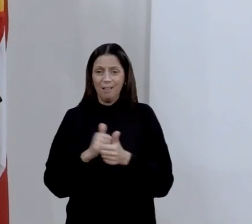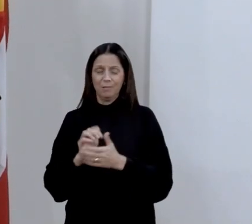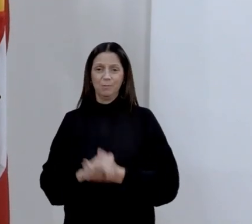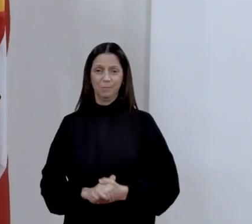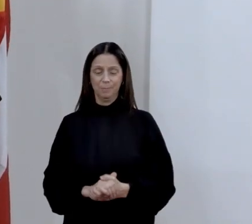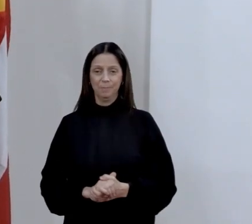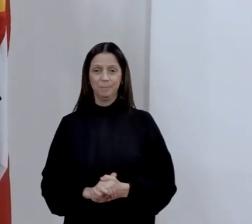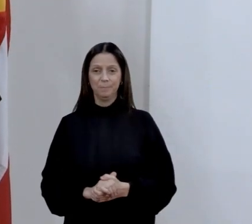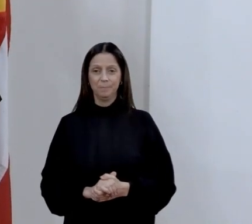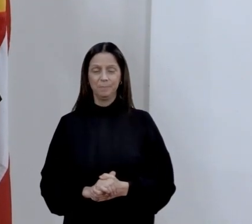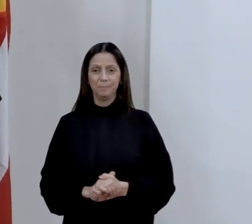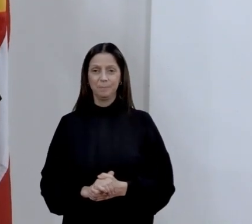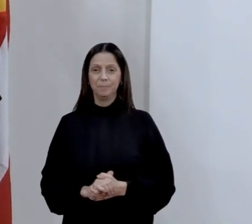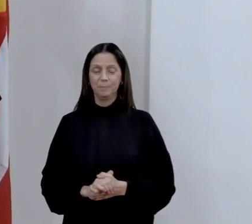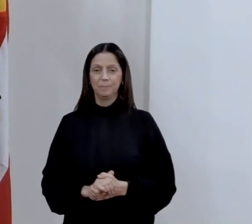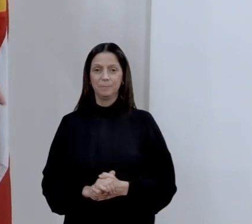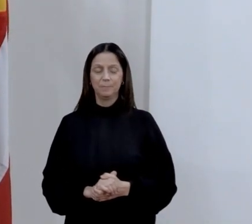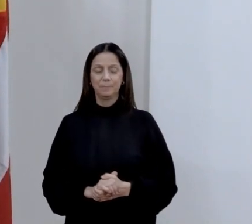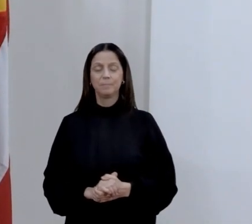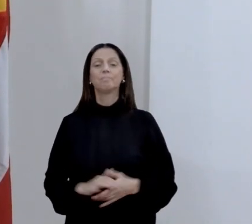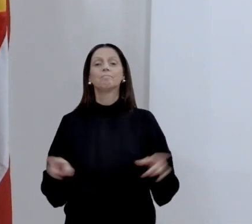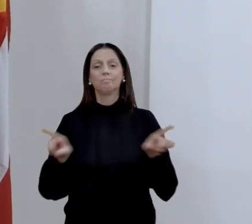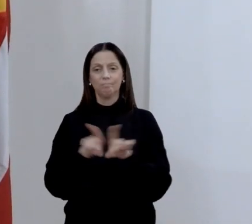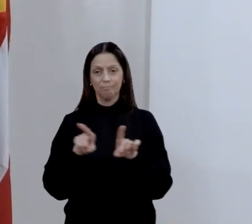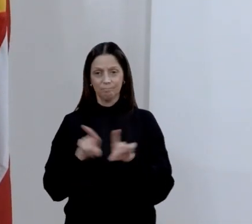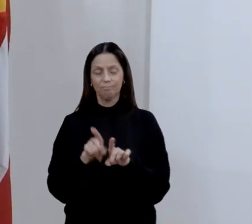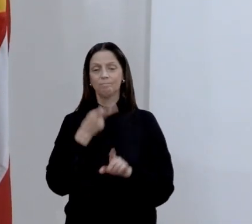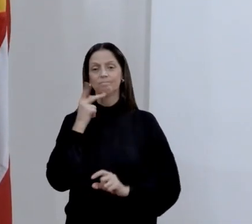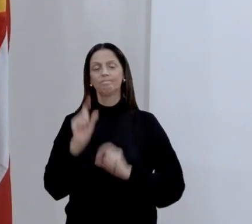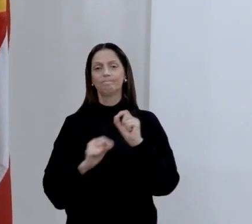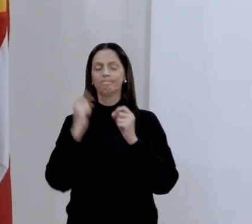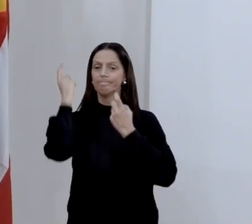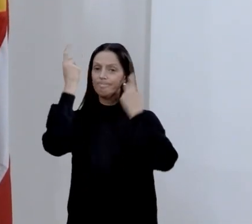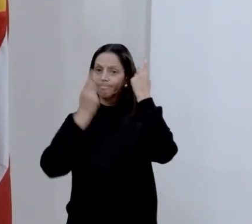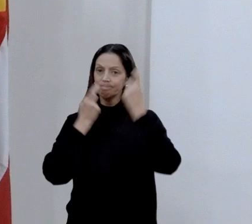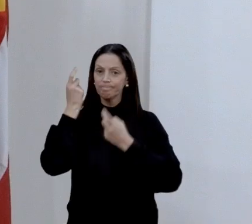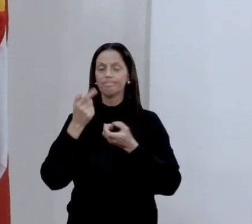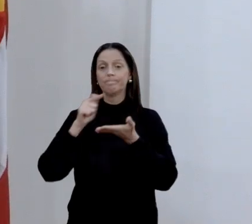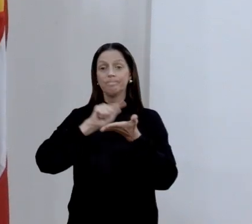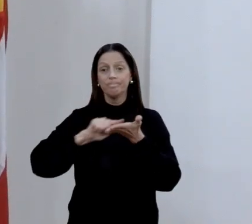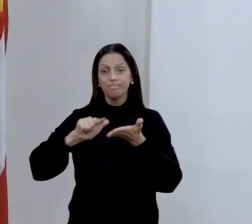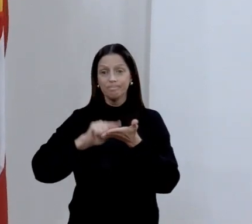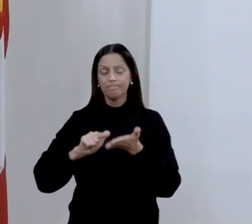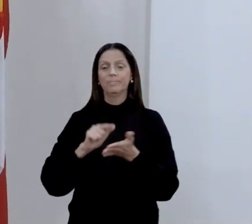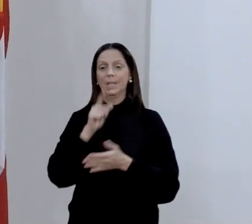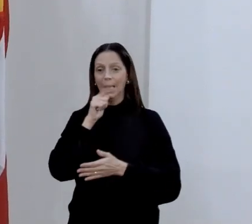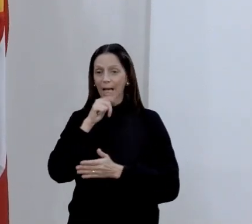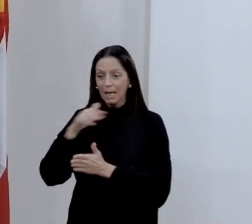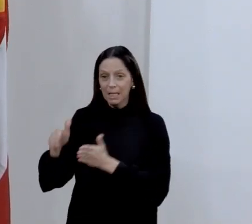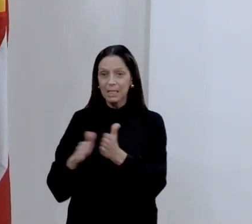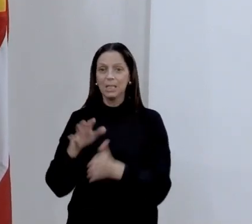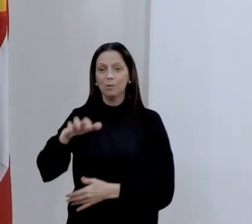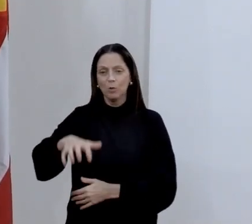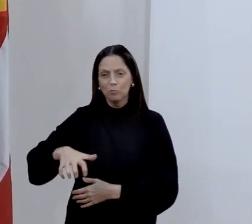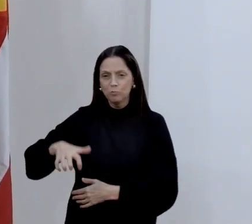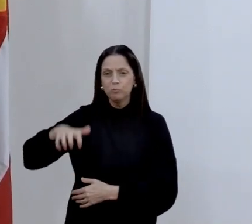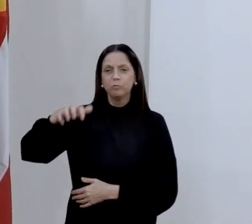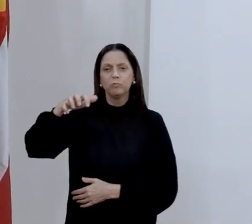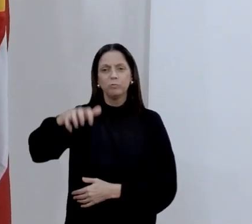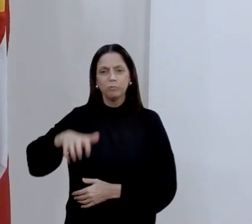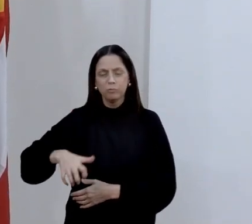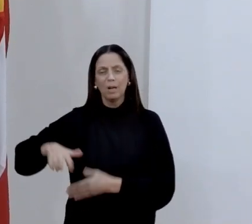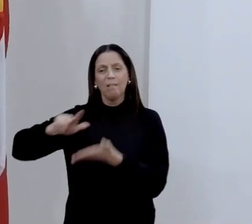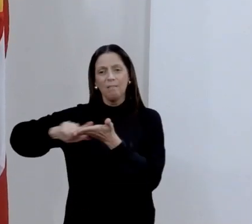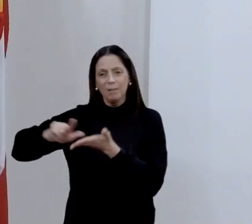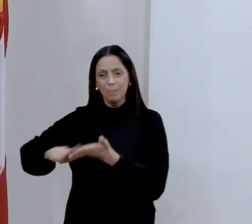finalizar aqui, vereador Diego, quero falar também da minha preocupação com a limpeza dos ribeirões. Outra coisa que ficou parada